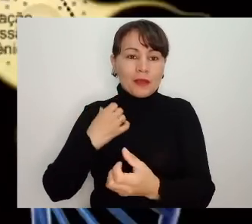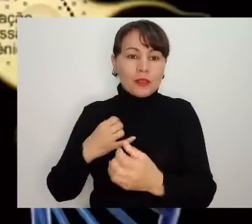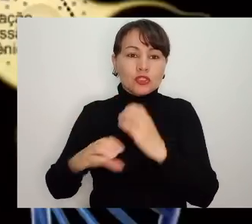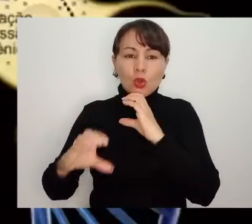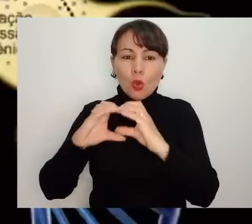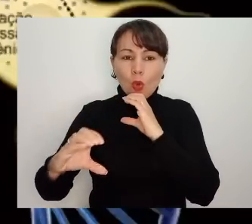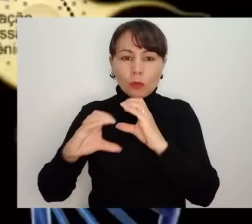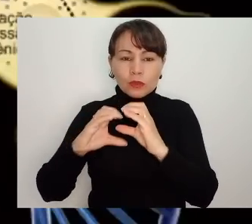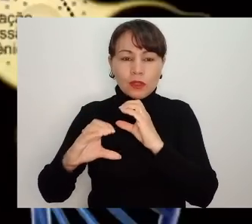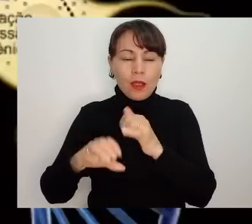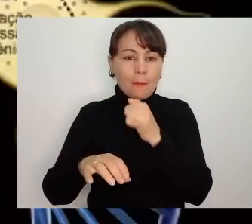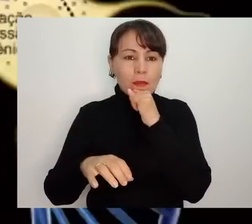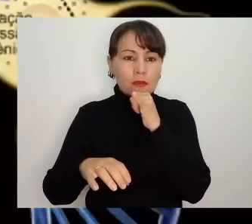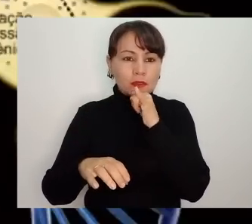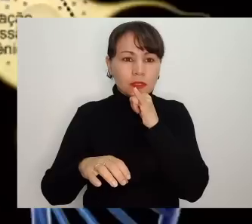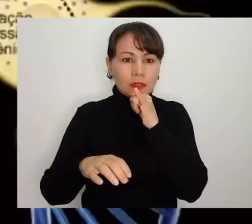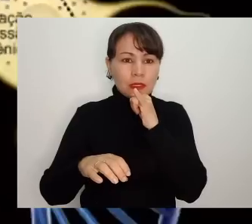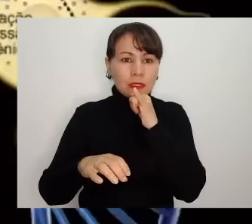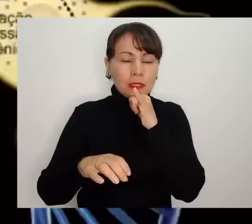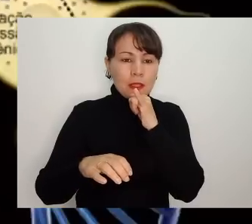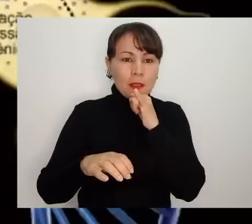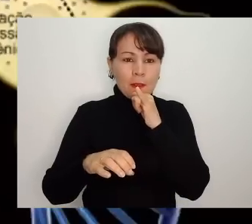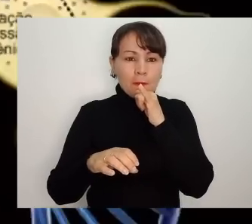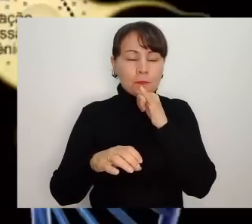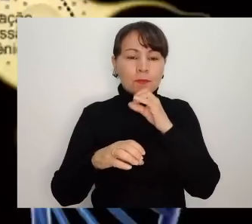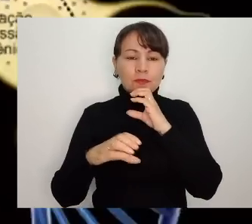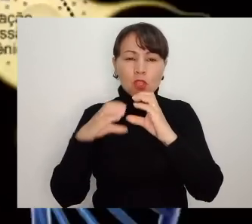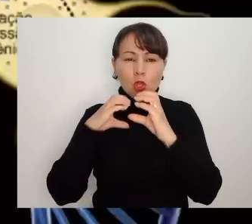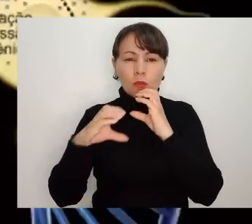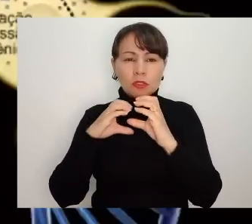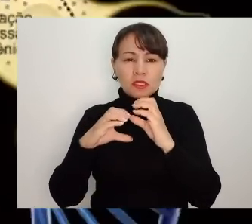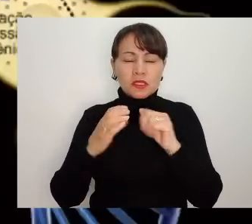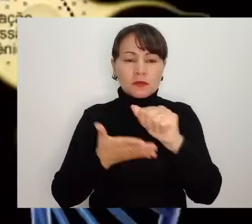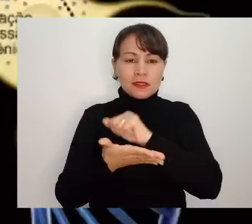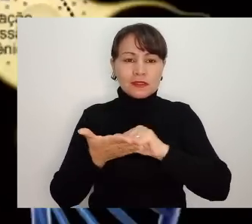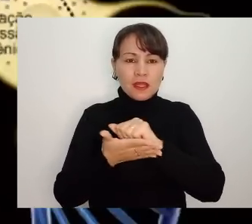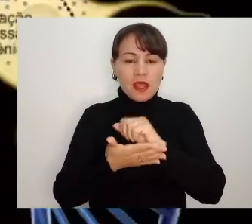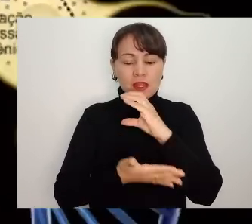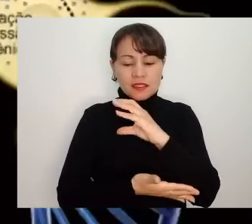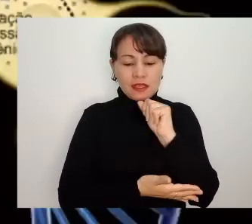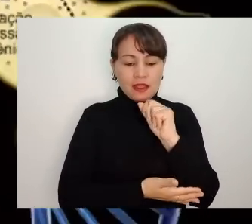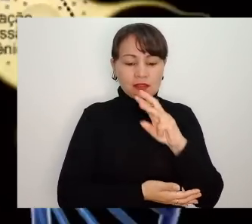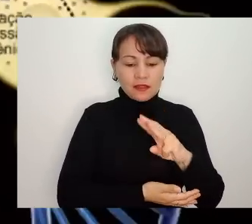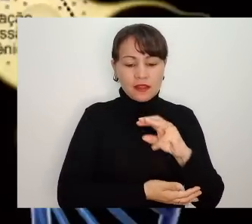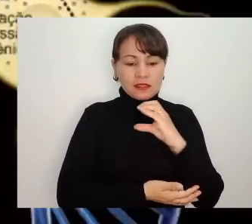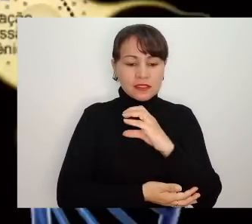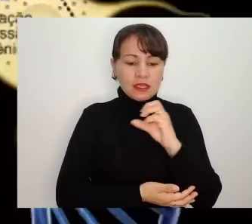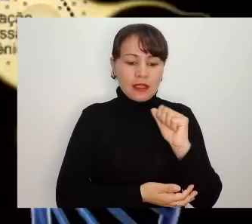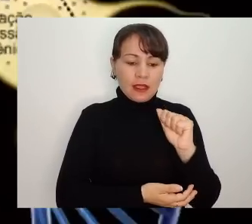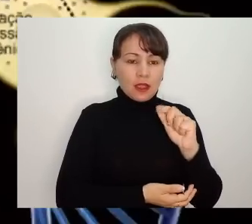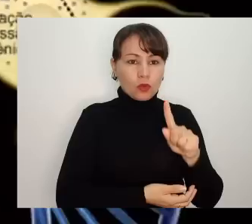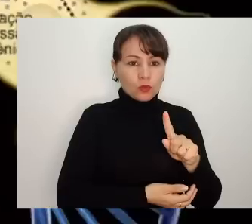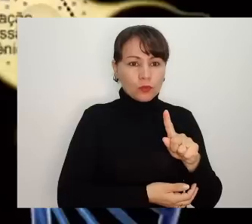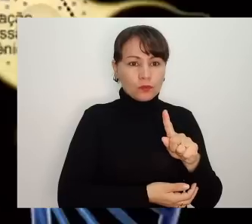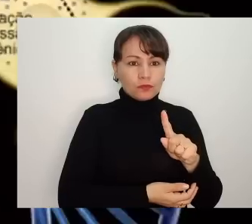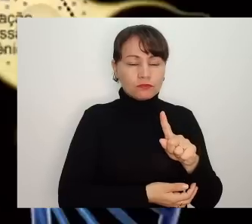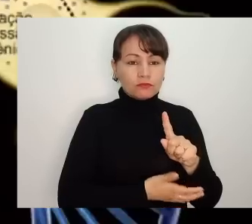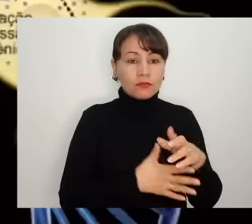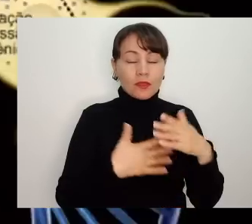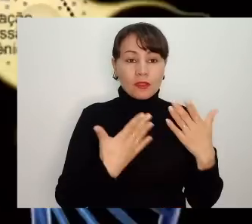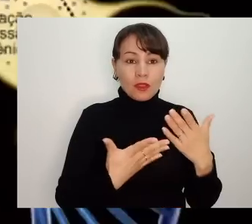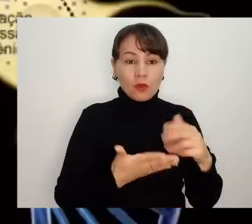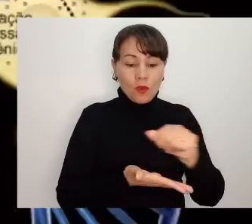ele se comunicar, por exemplo, de uma comunicação entre a área CA3 com a área CA1.